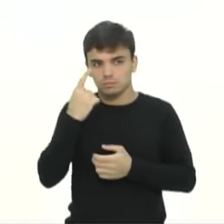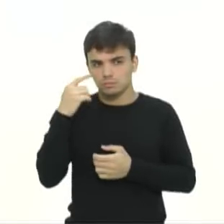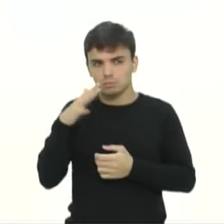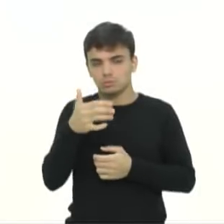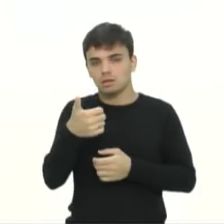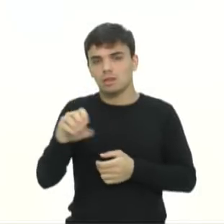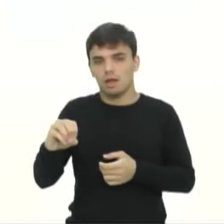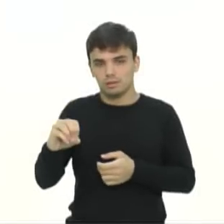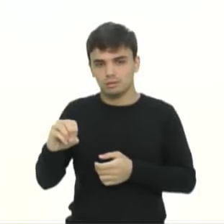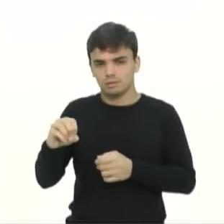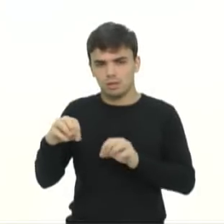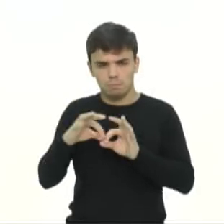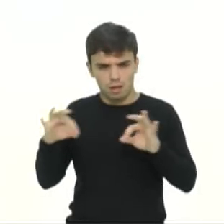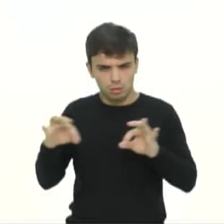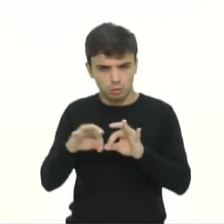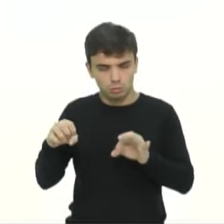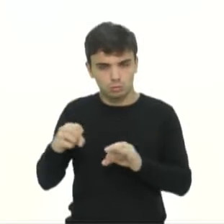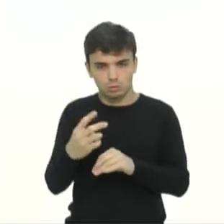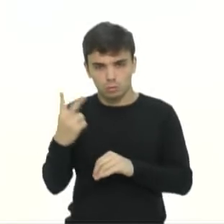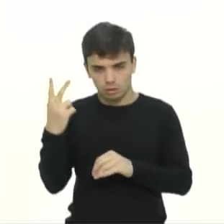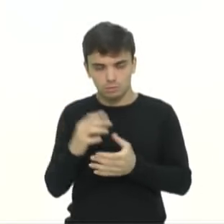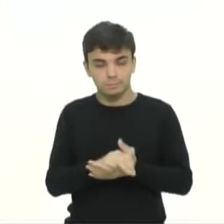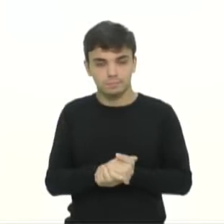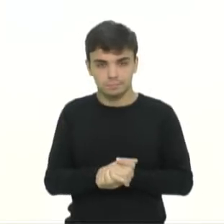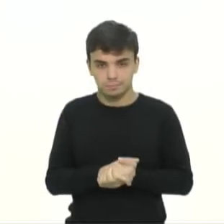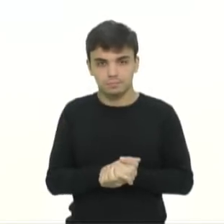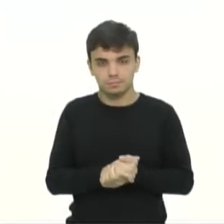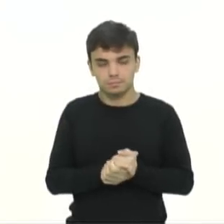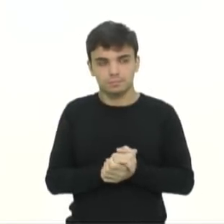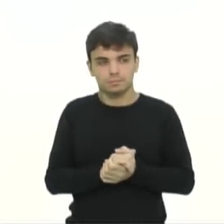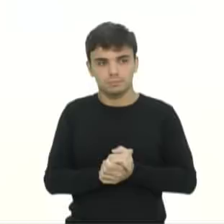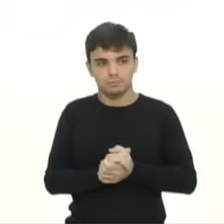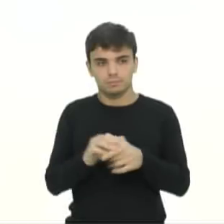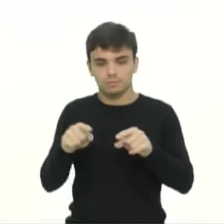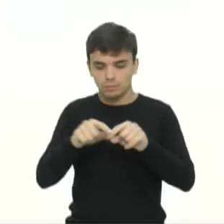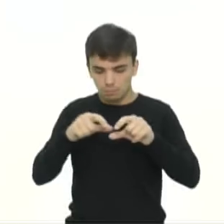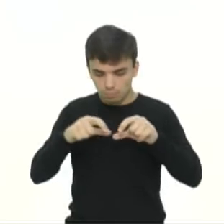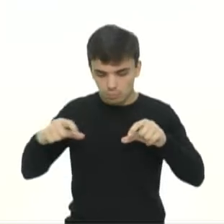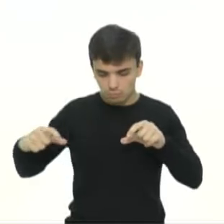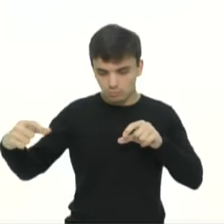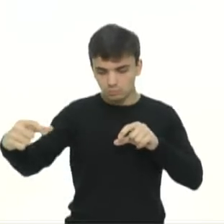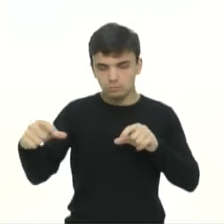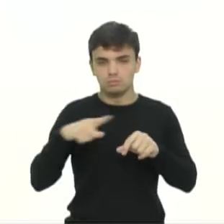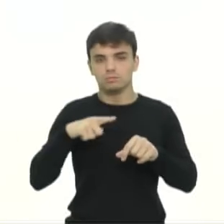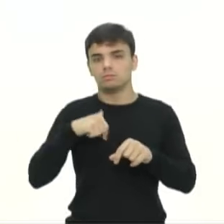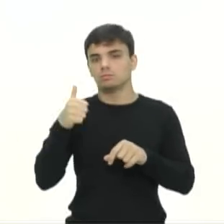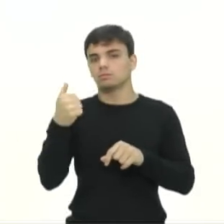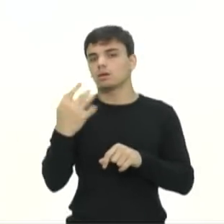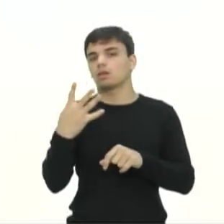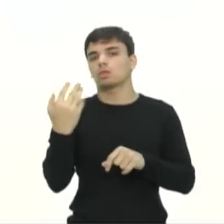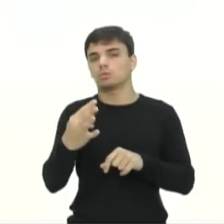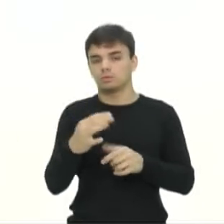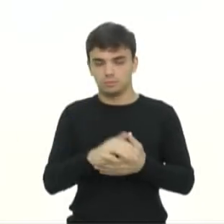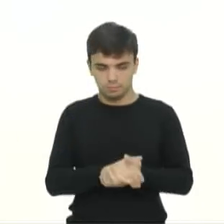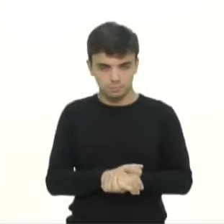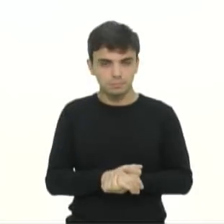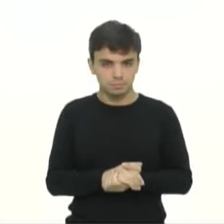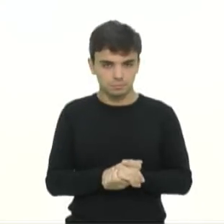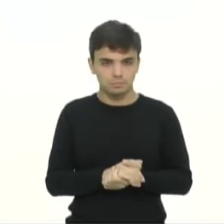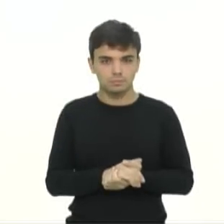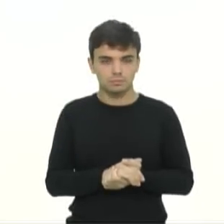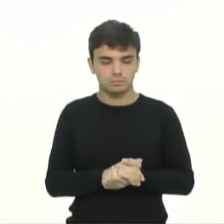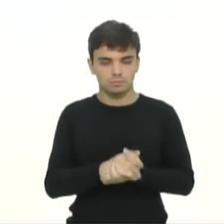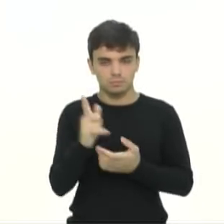que é essa parte azul aqui, e em volta a parte branca, que tem 14 metros quadrados. Então, esse